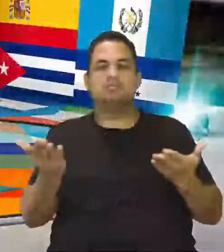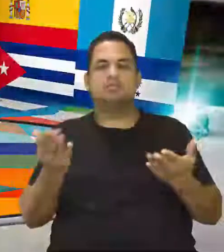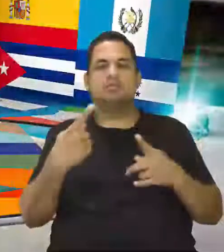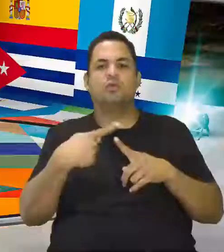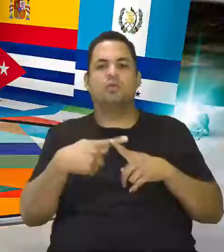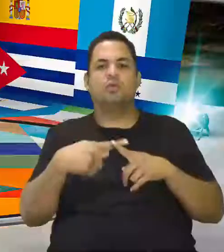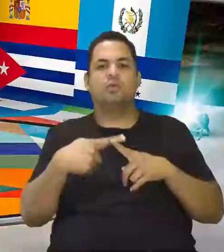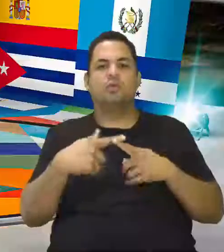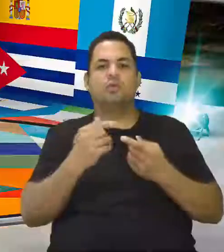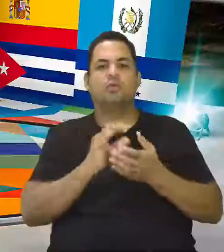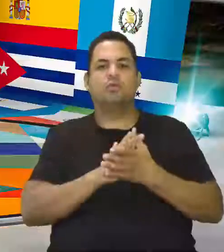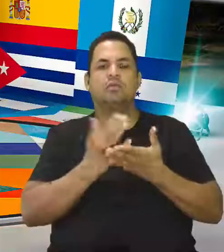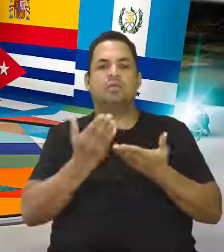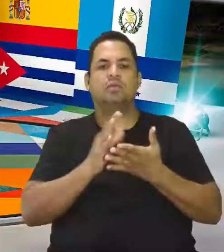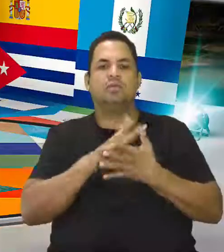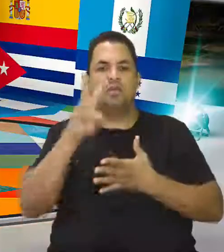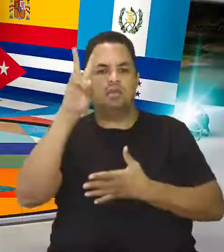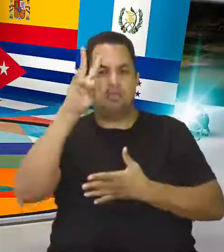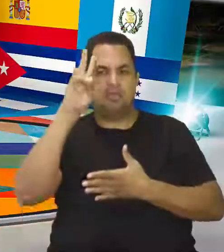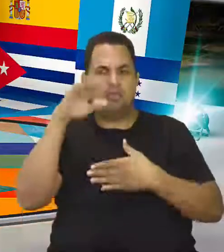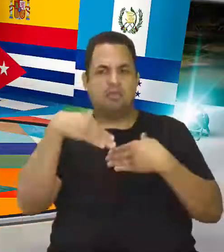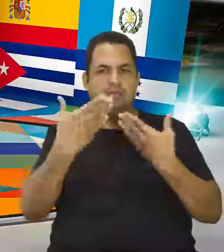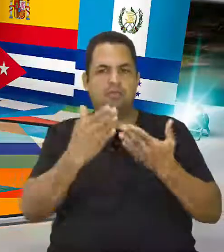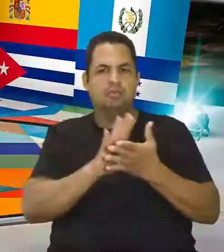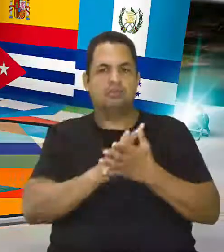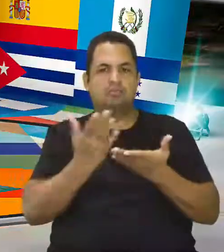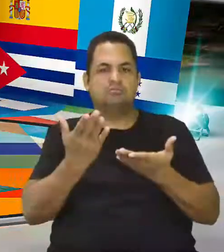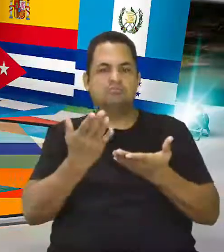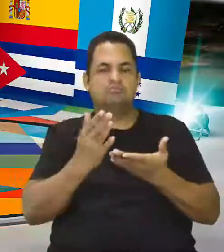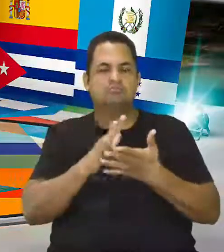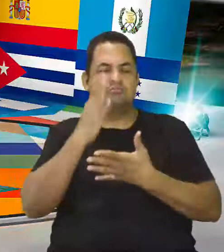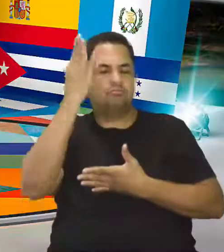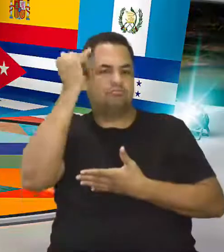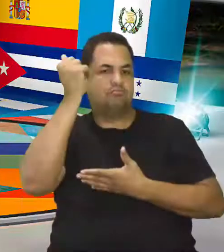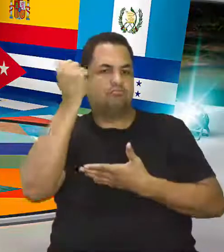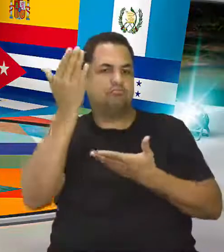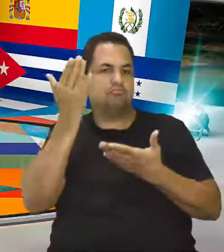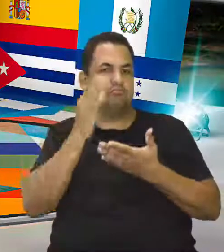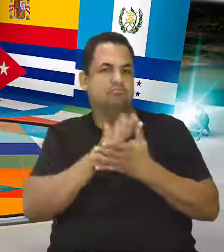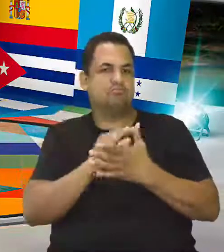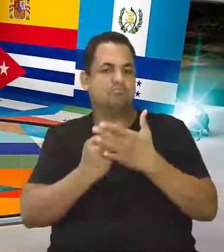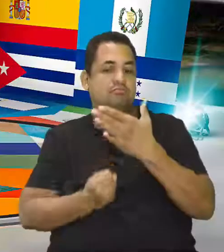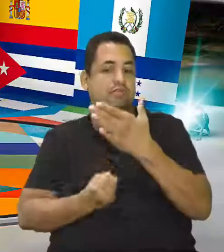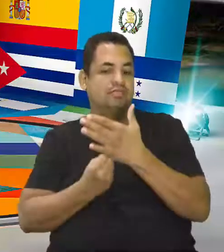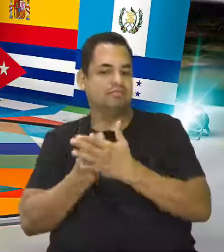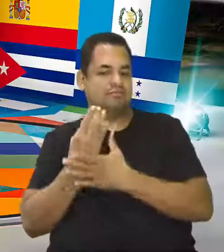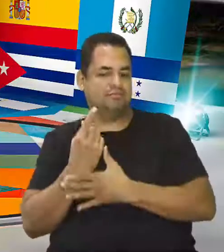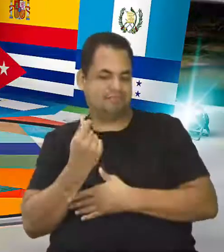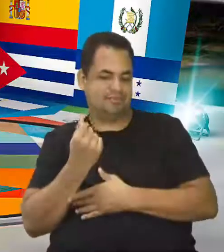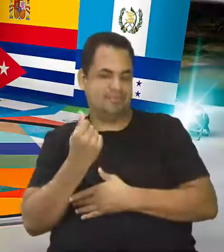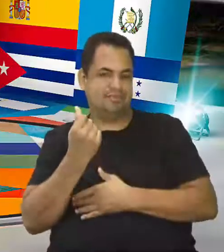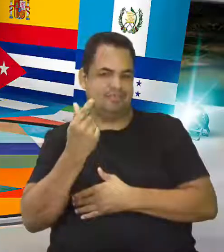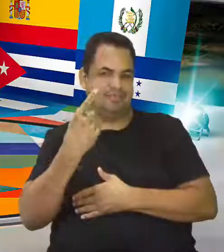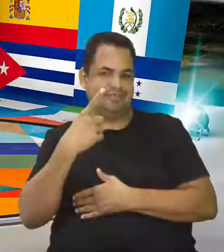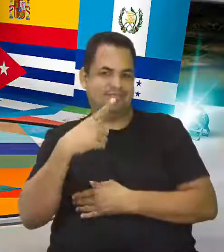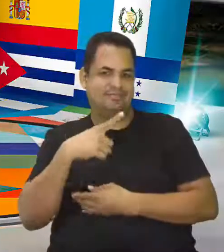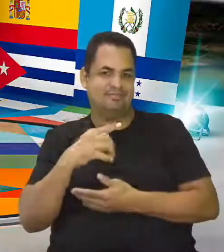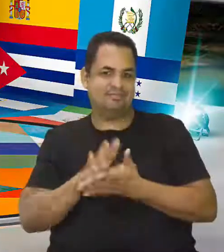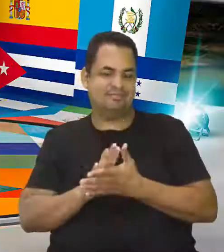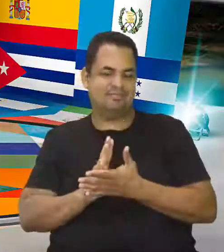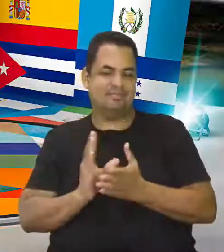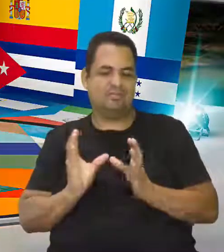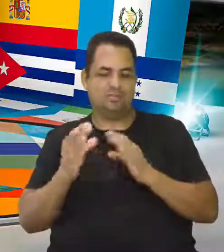é? O desfecho dela, que se descobre que no meio ela é de origem nobre, porque vocês sabem que